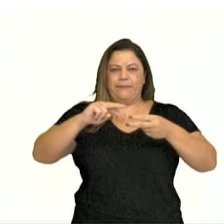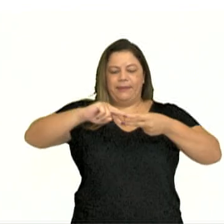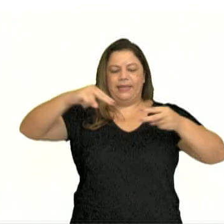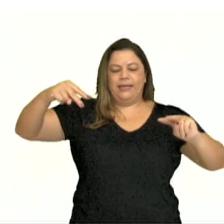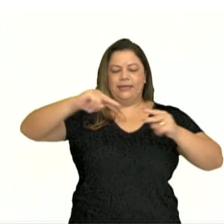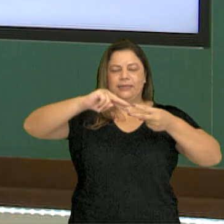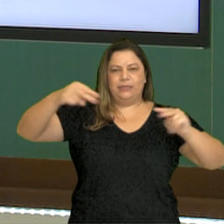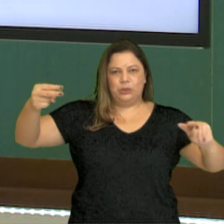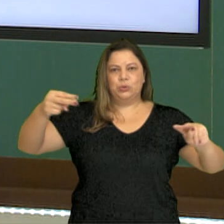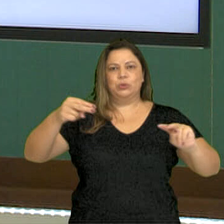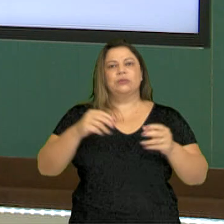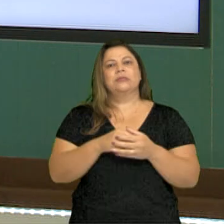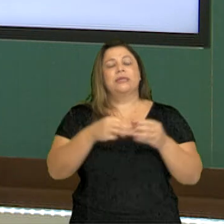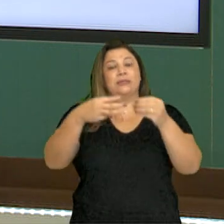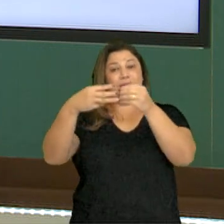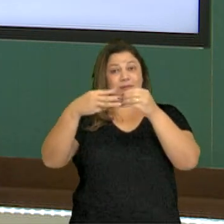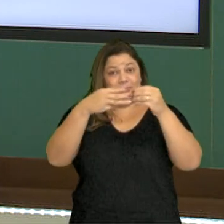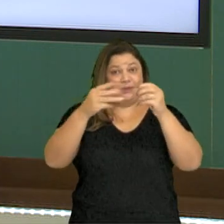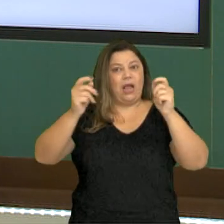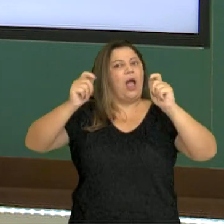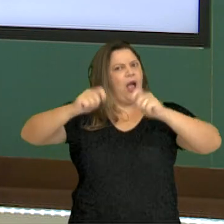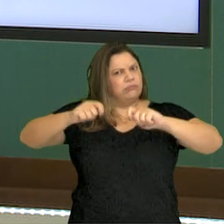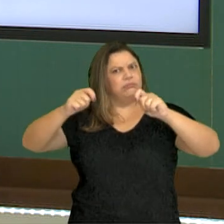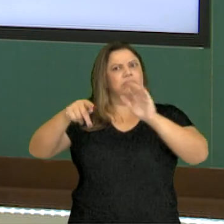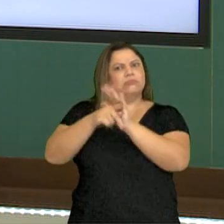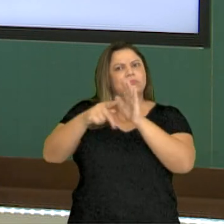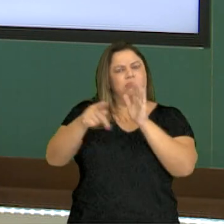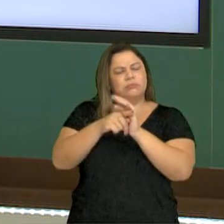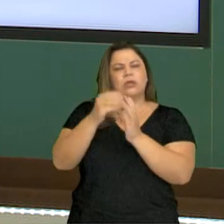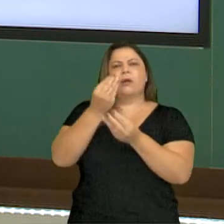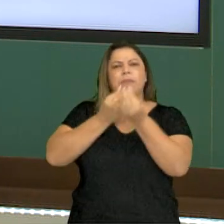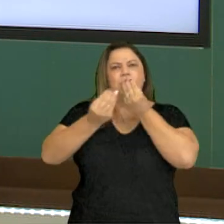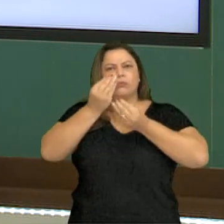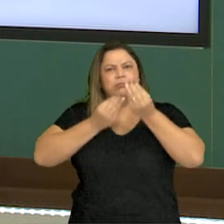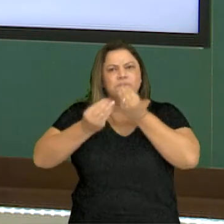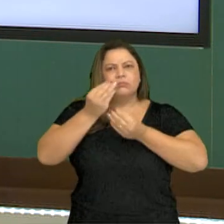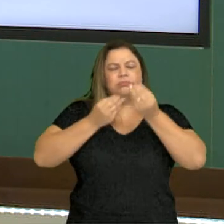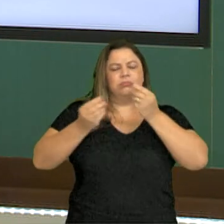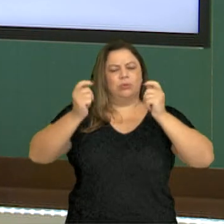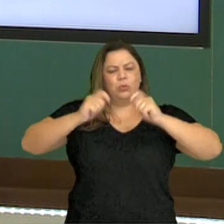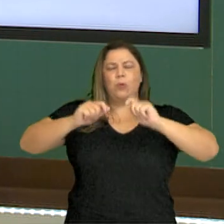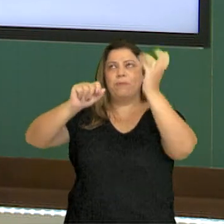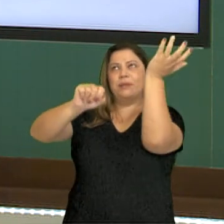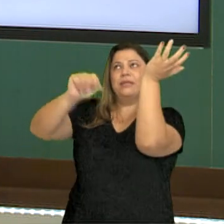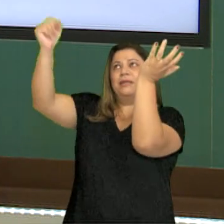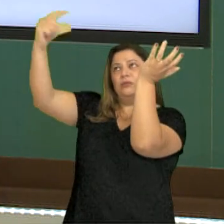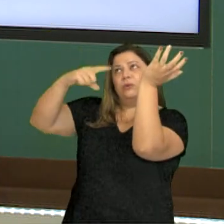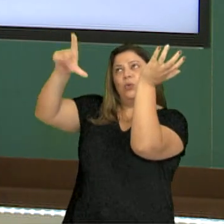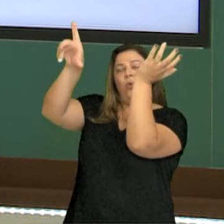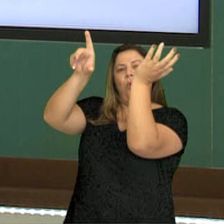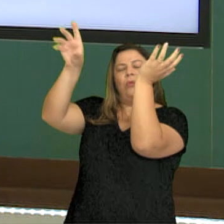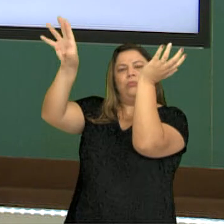do citoplasma da célula, autótrofos, produzem seu próprio alimento através da fotossíntese e